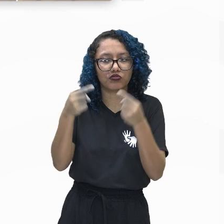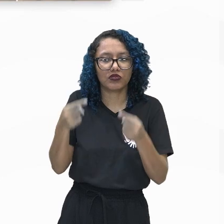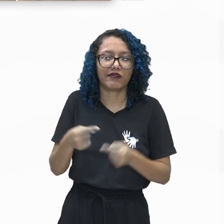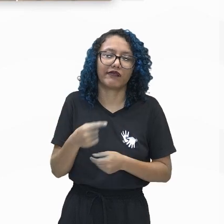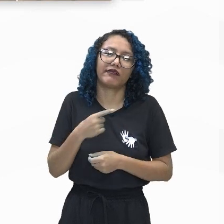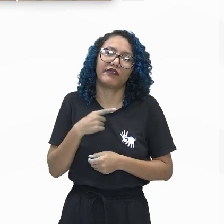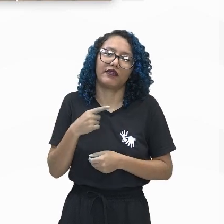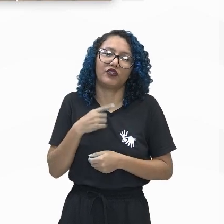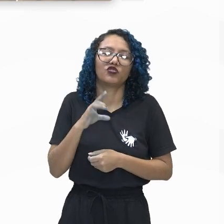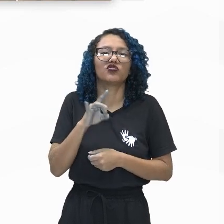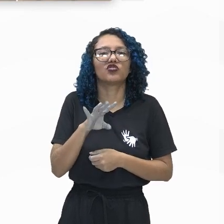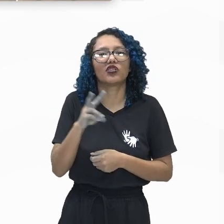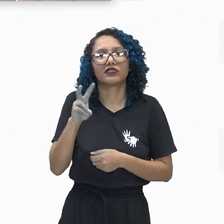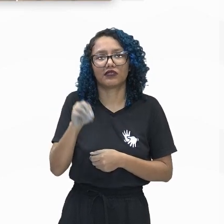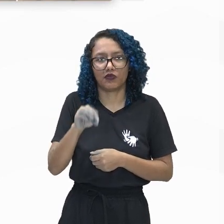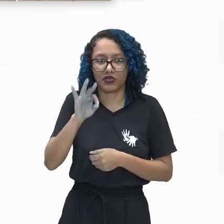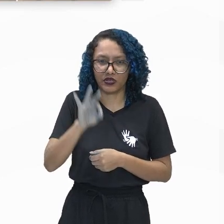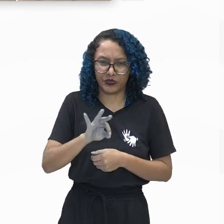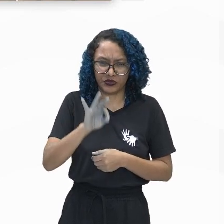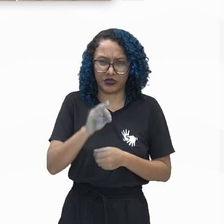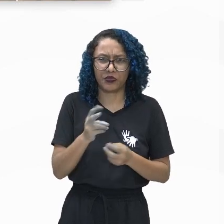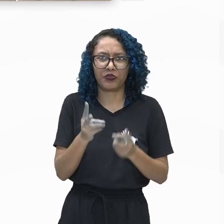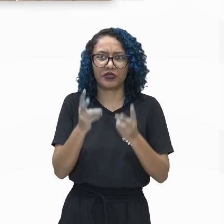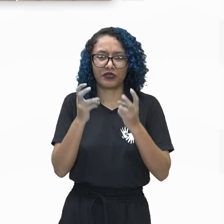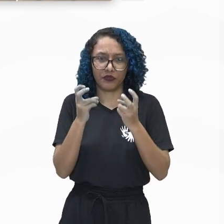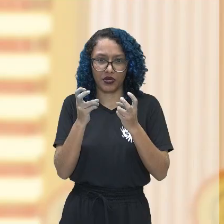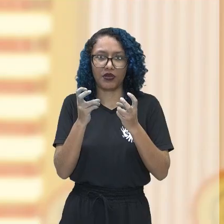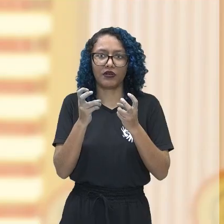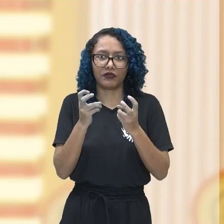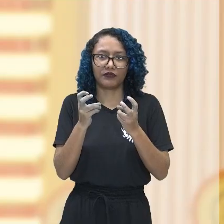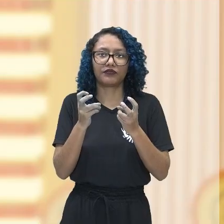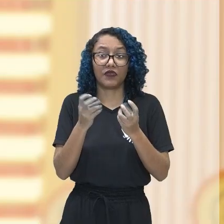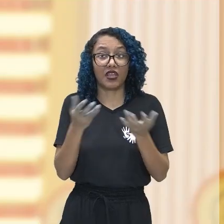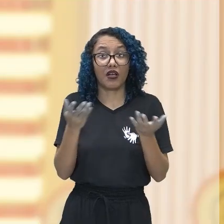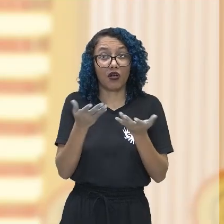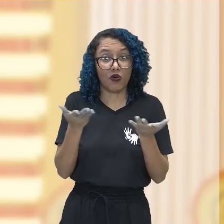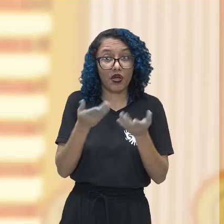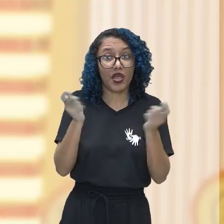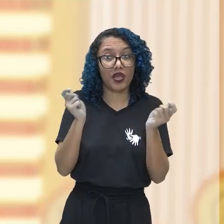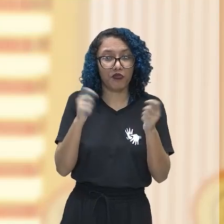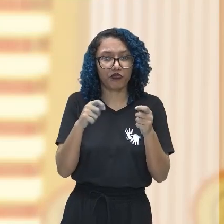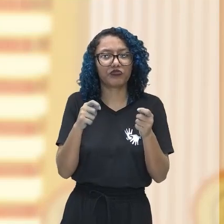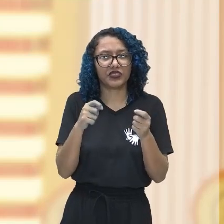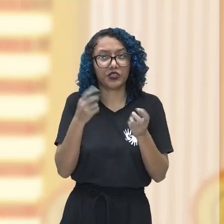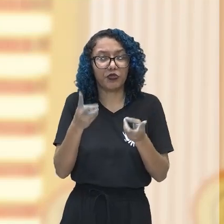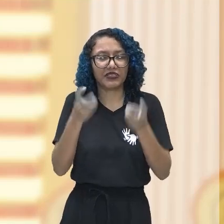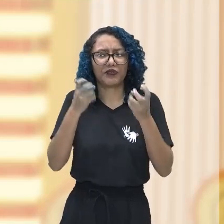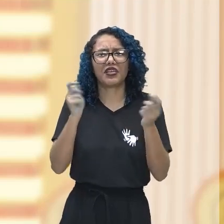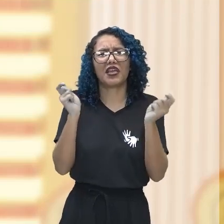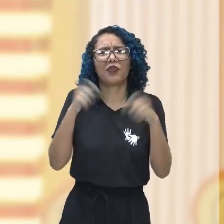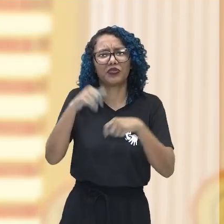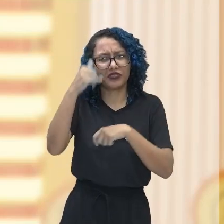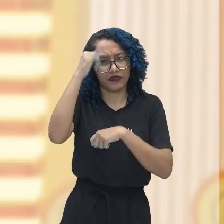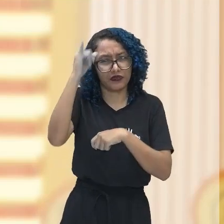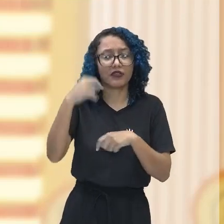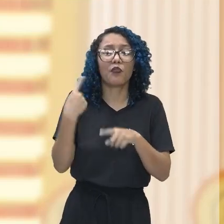aqui é possível a gente evitar essas mortes, porque são doenças tratáveis.